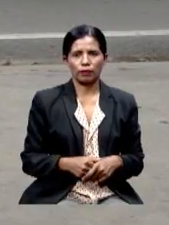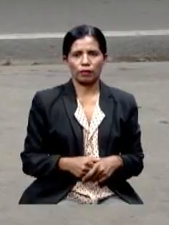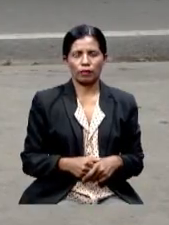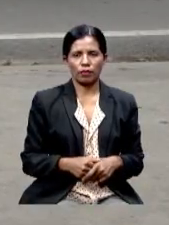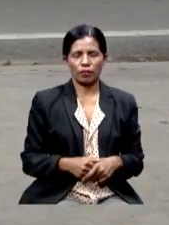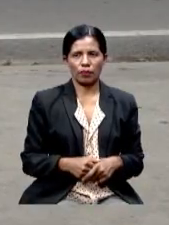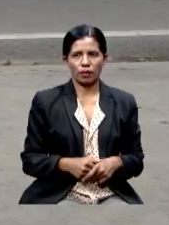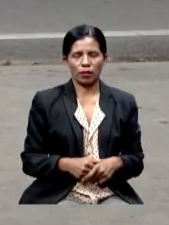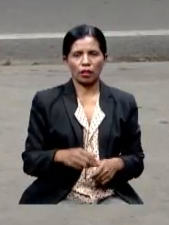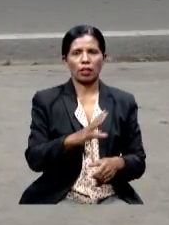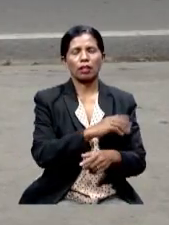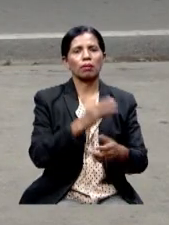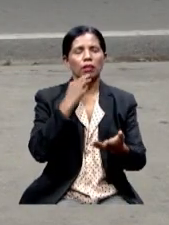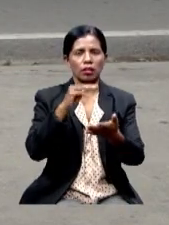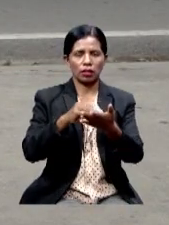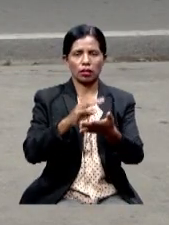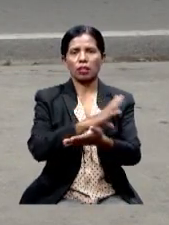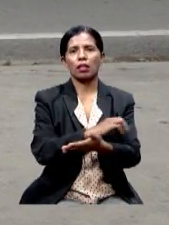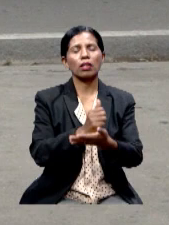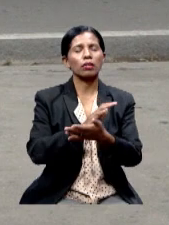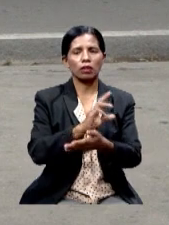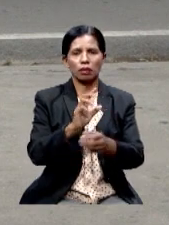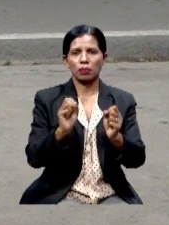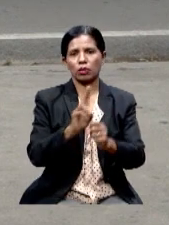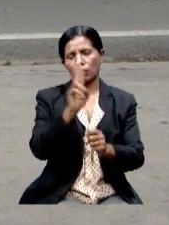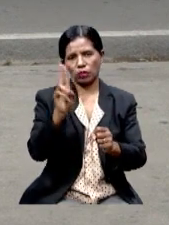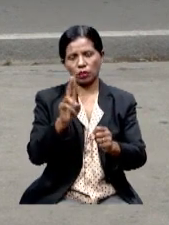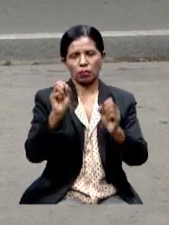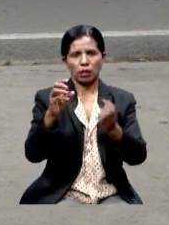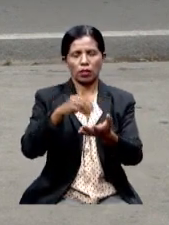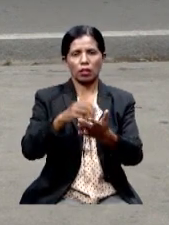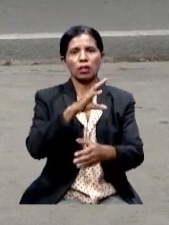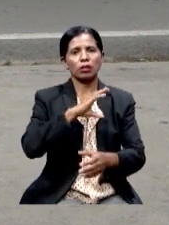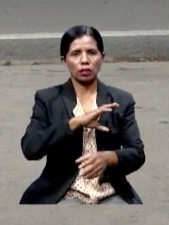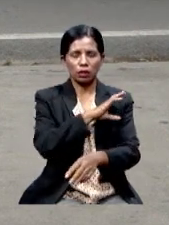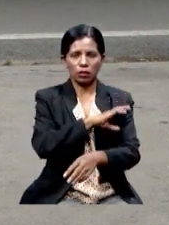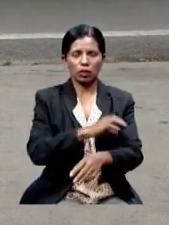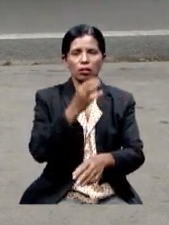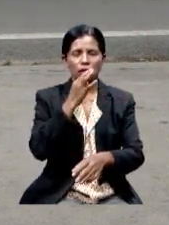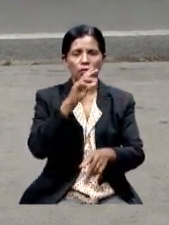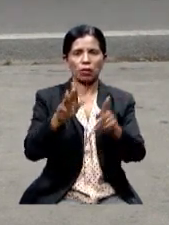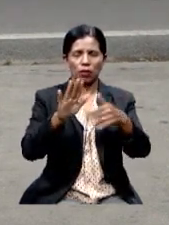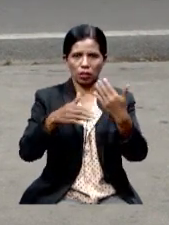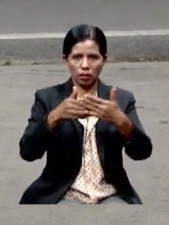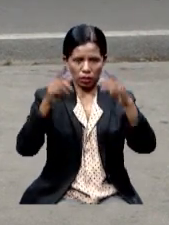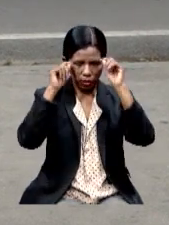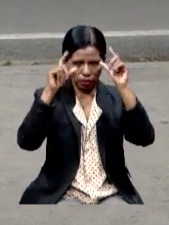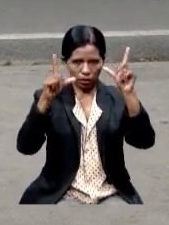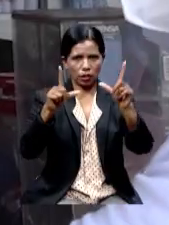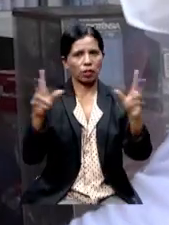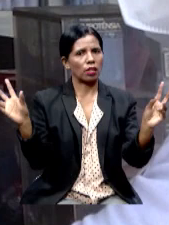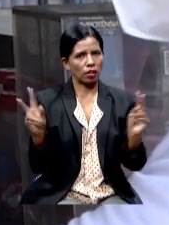O meio simples nebe autoridade relevante se utiliza, bem garante uma segurança alimentar para a população Timor-Leste,